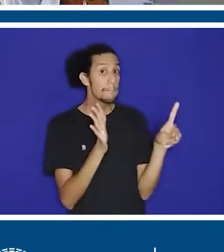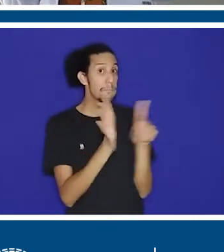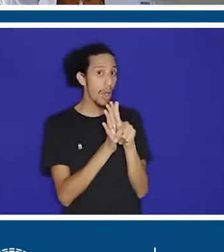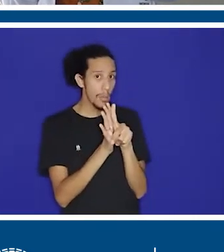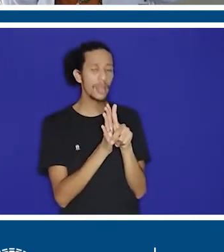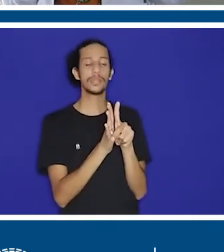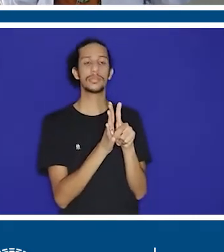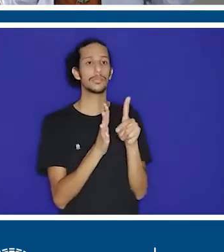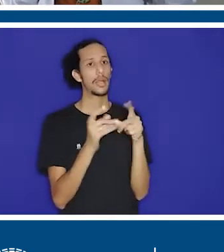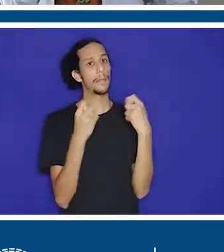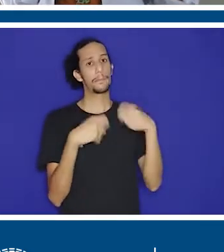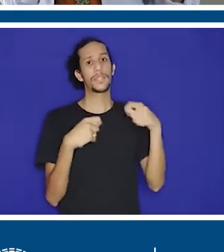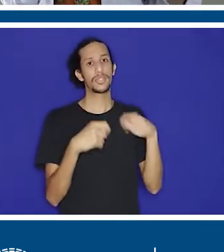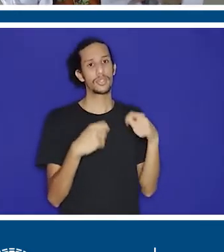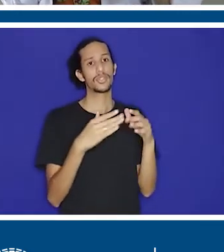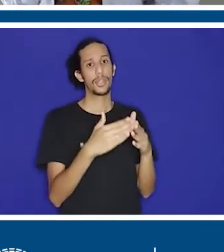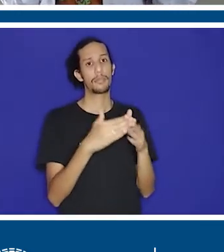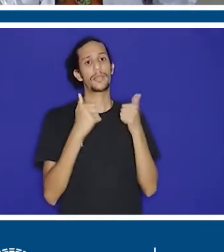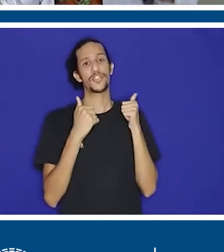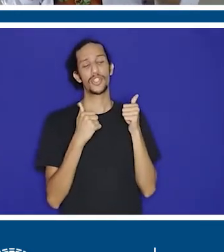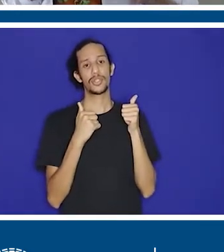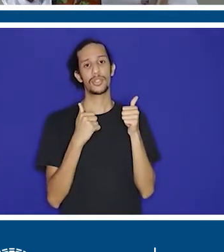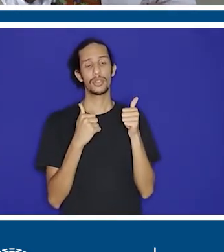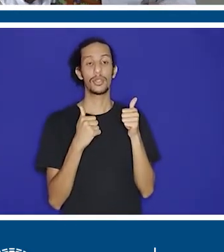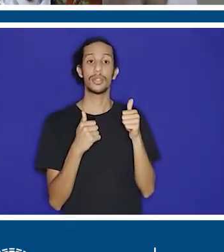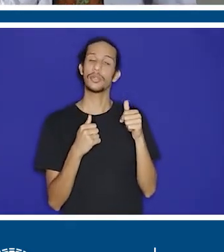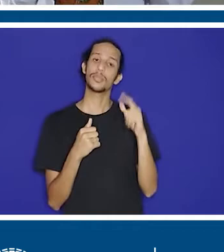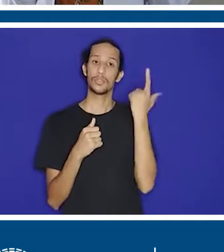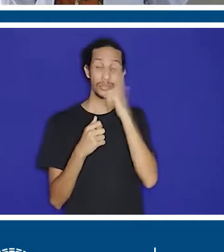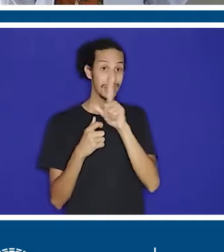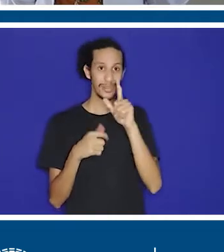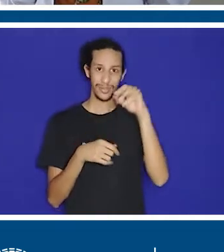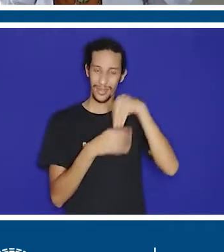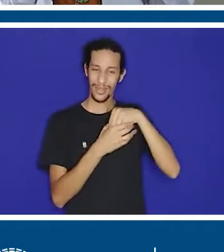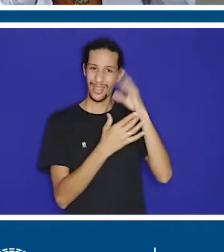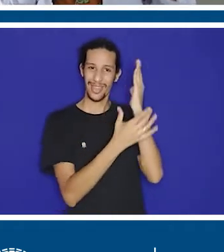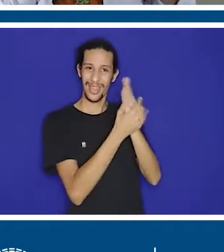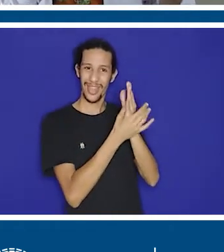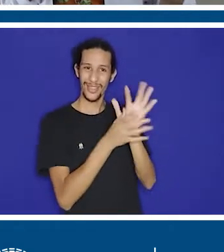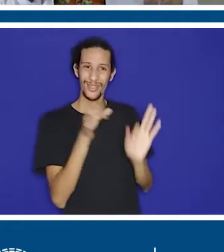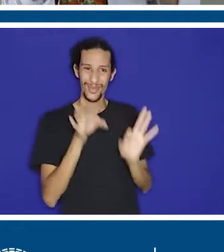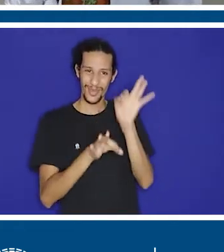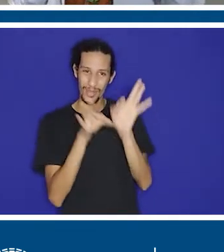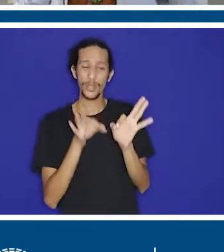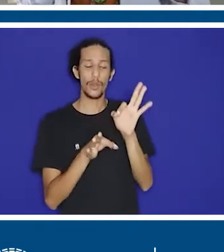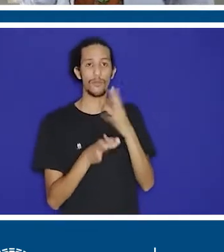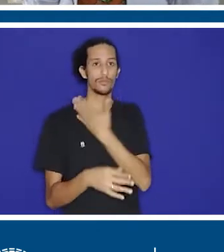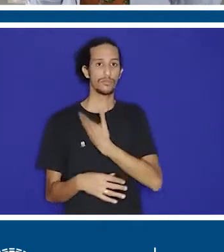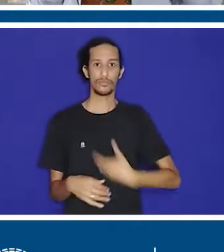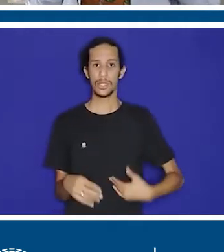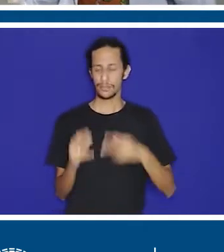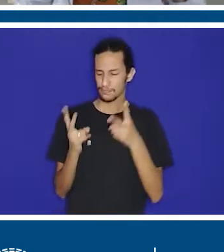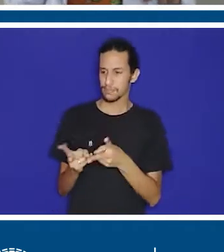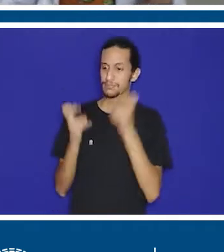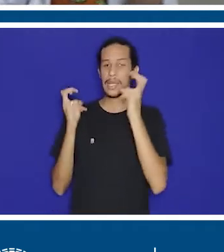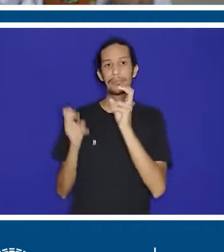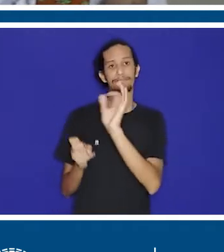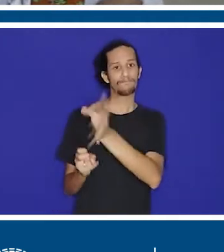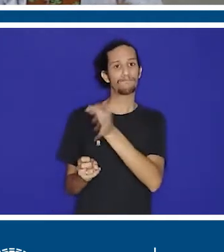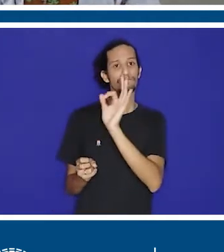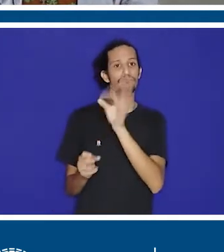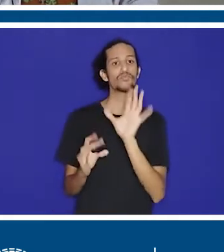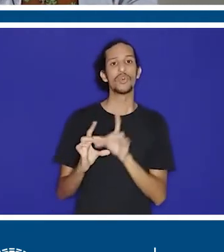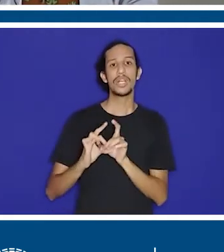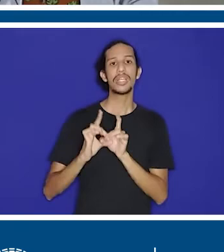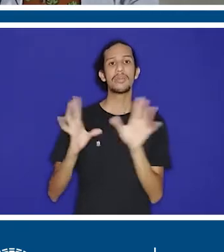que, então, haja uma ação judicial e nessa ação judicial o governo